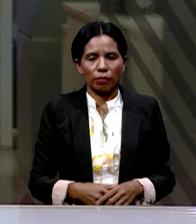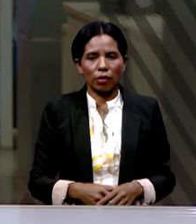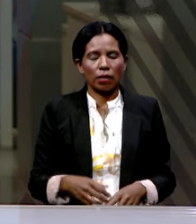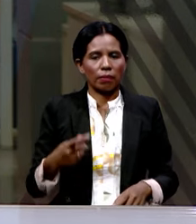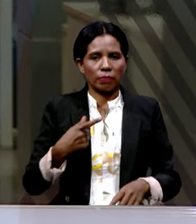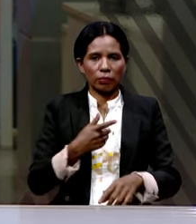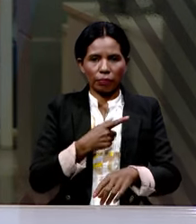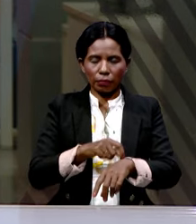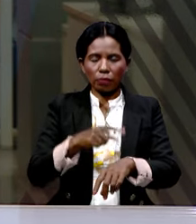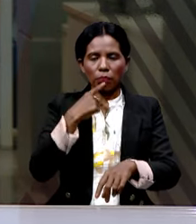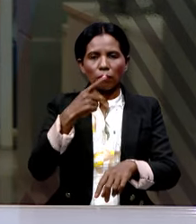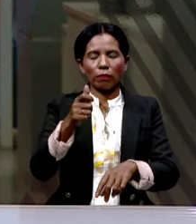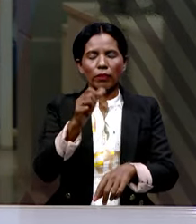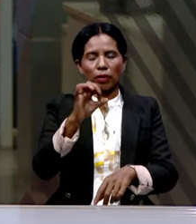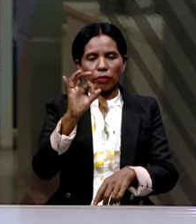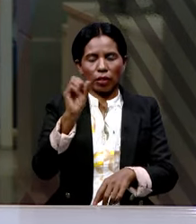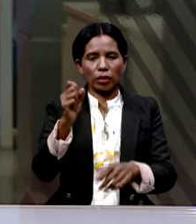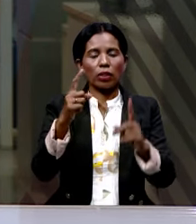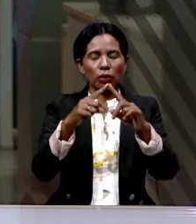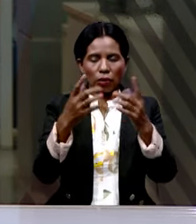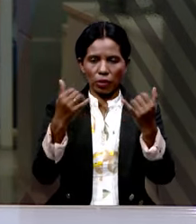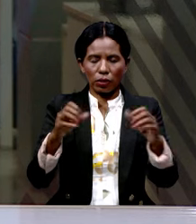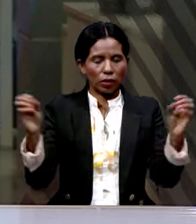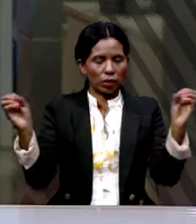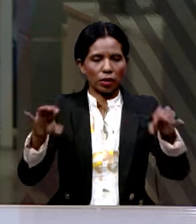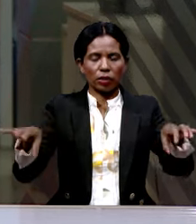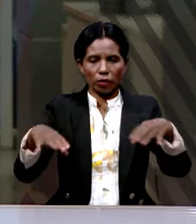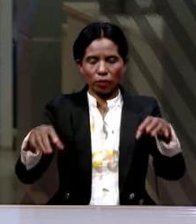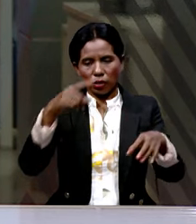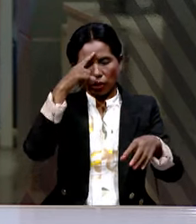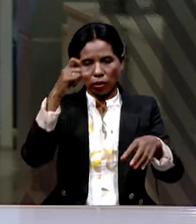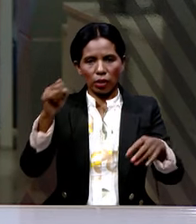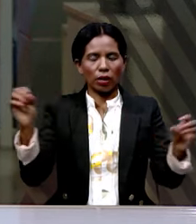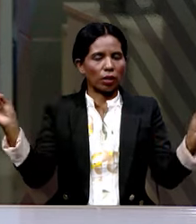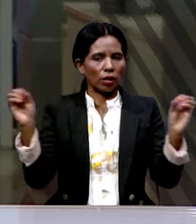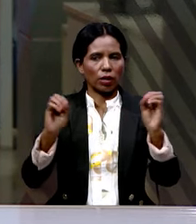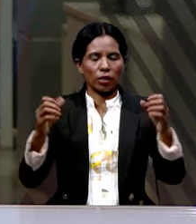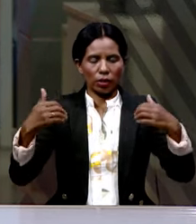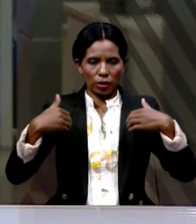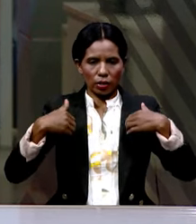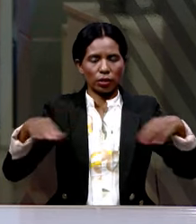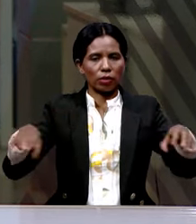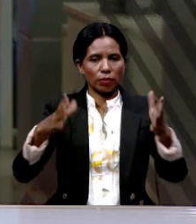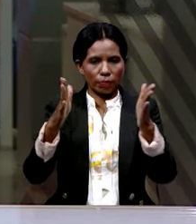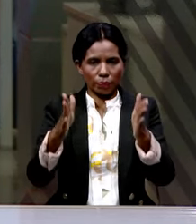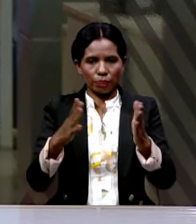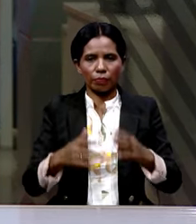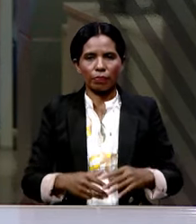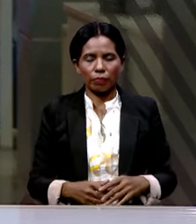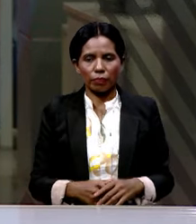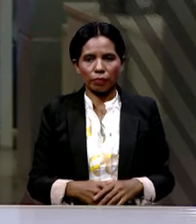Parlamento Nacional questiona a IFAESA nebe to agora la funciona, tamba la iha funcionário.